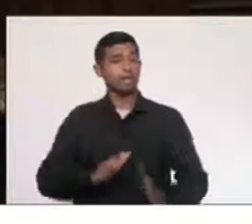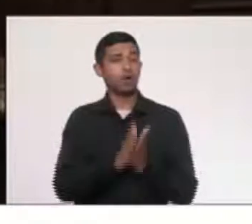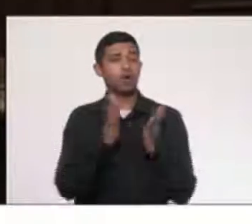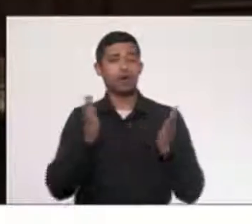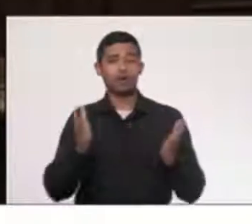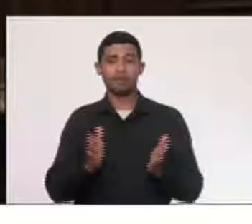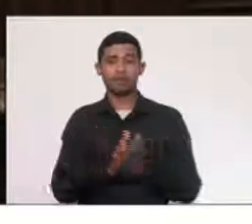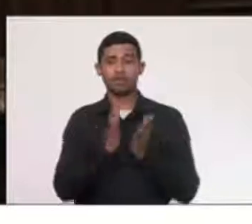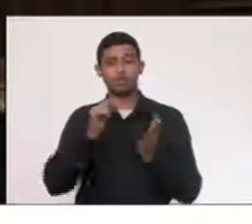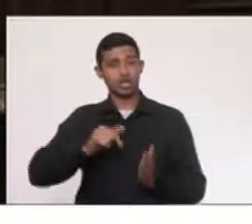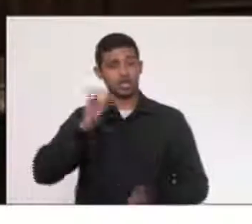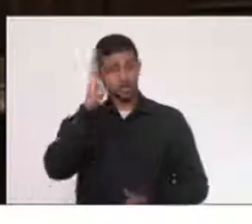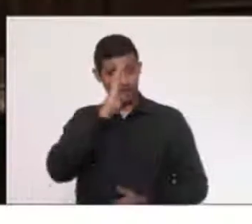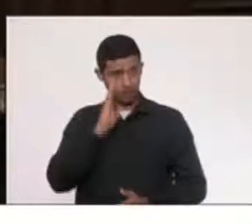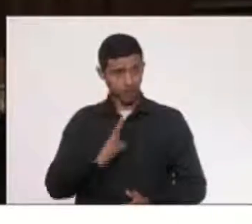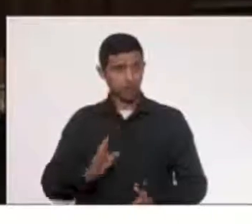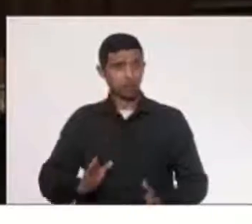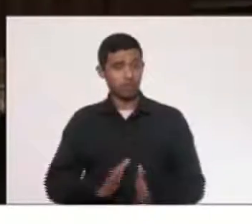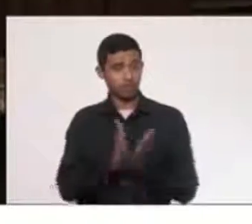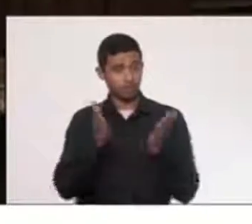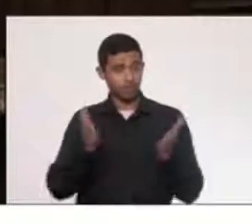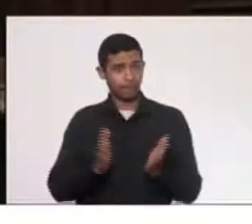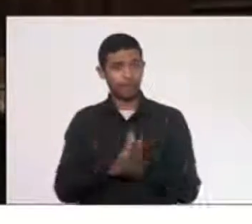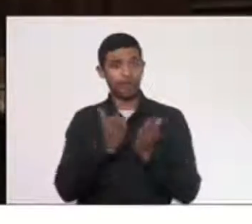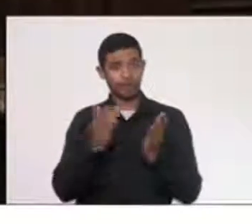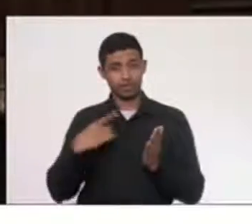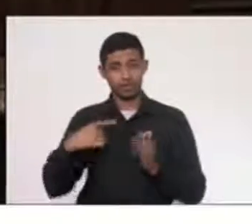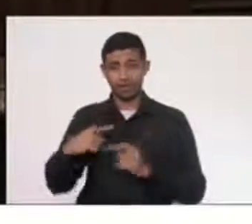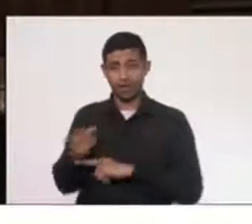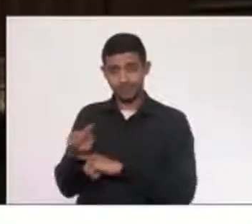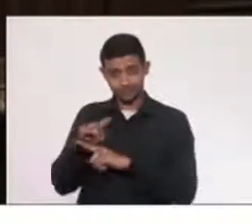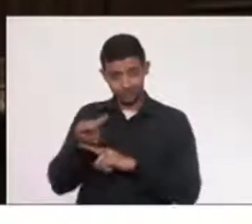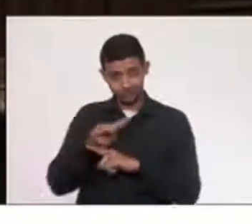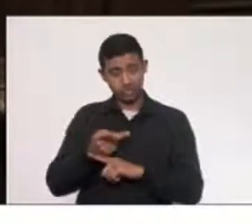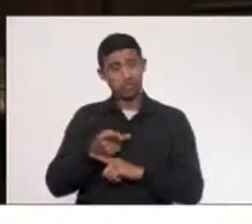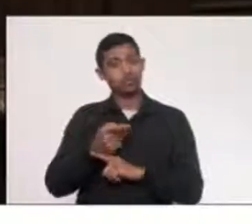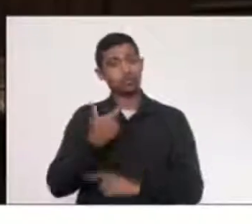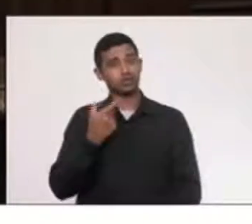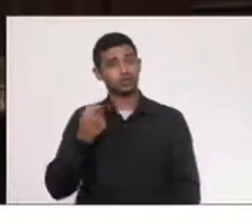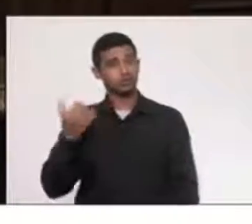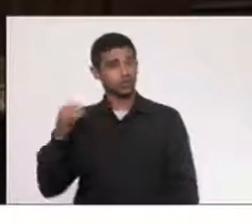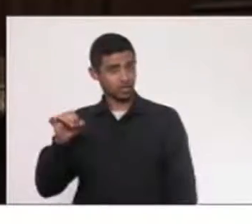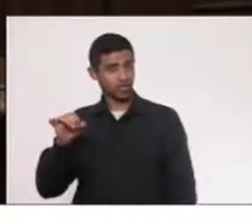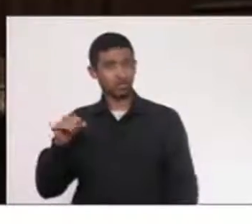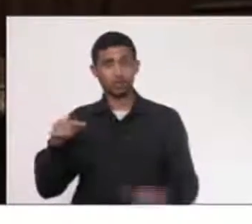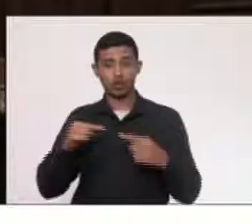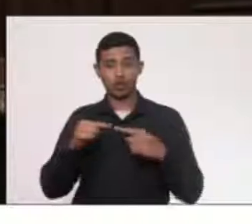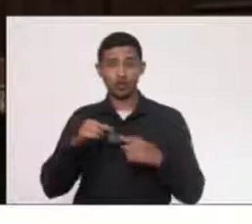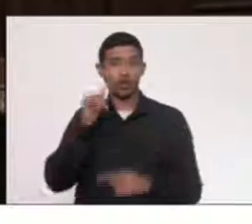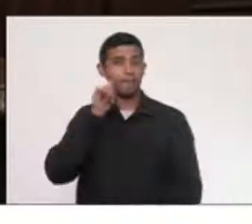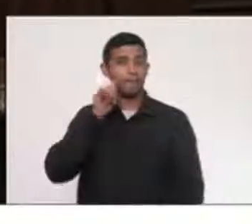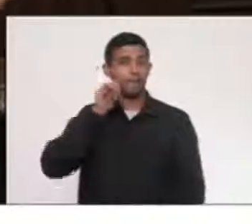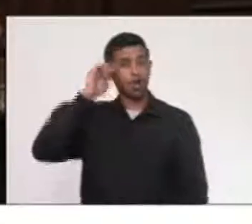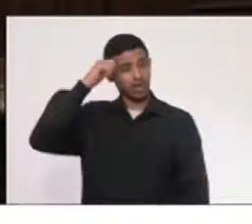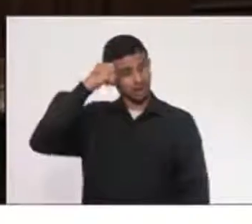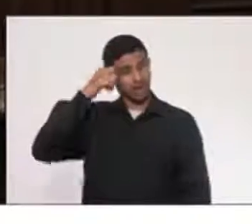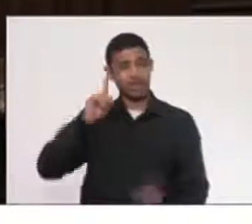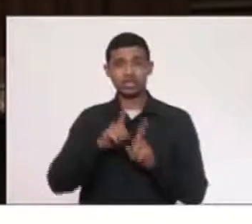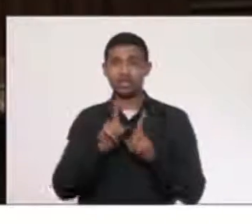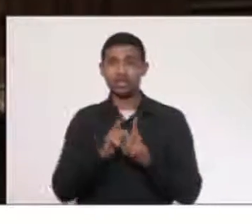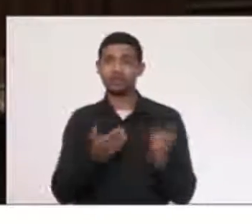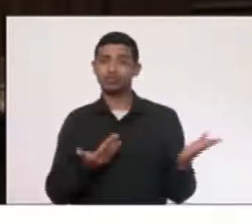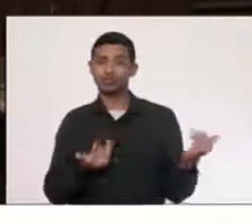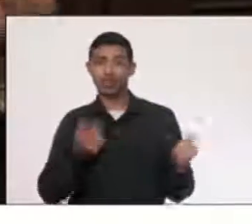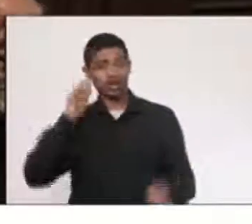Brasil, segundo o censo de 2010, são mulheres negras e jovens